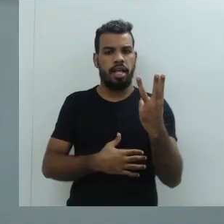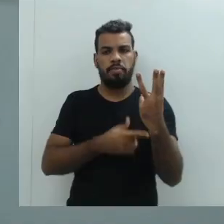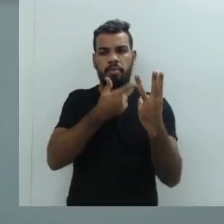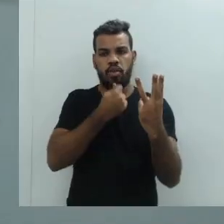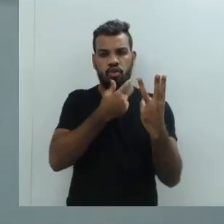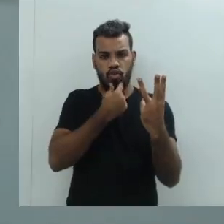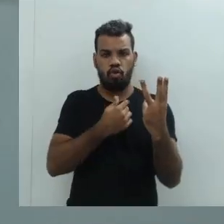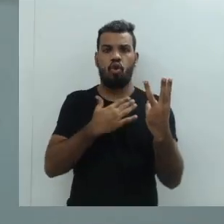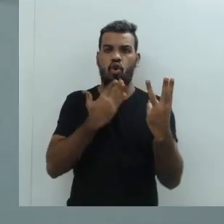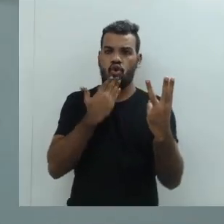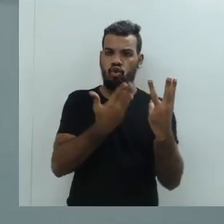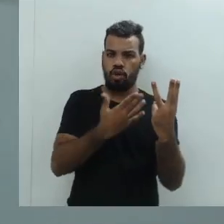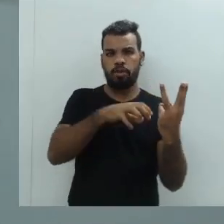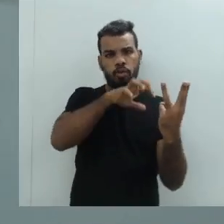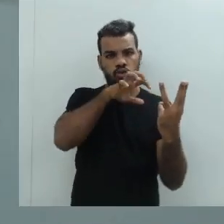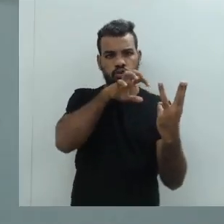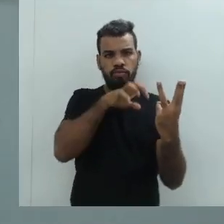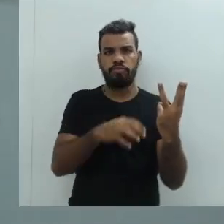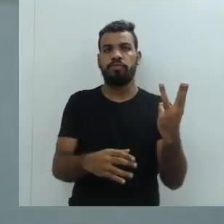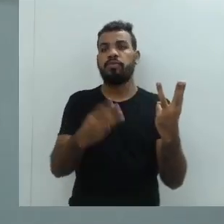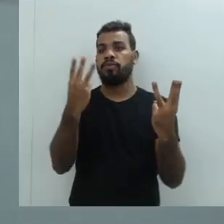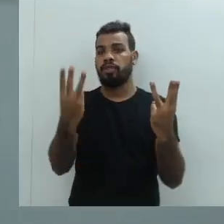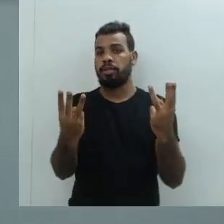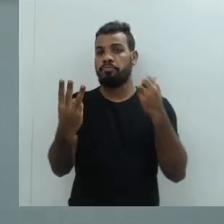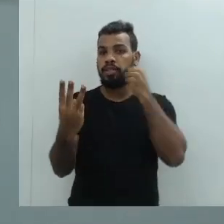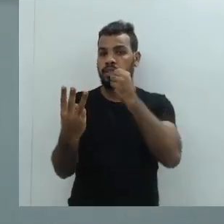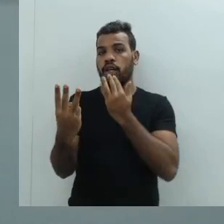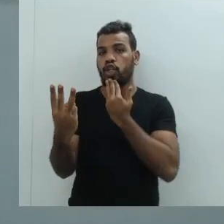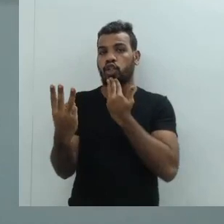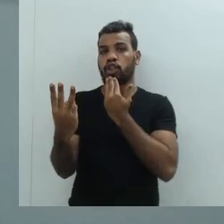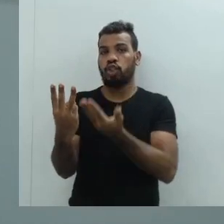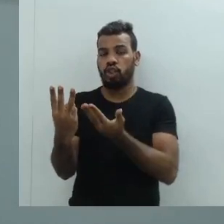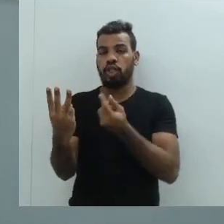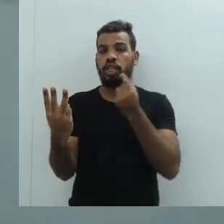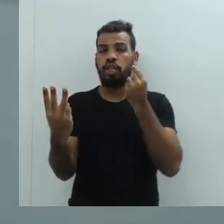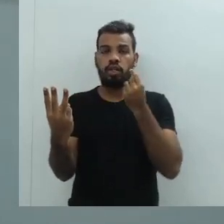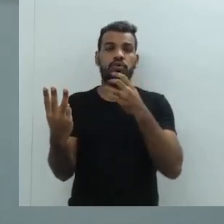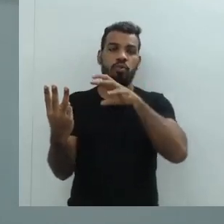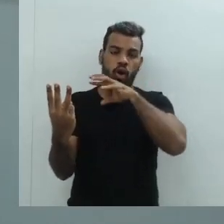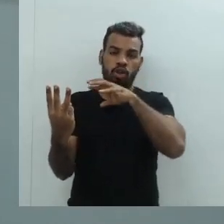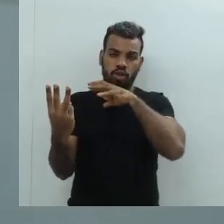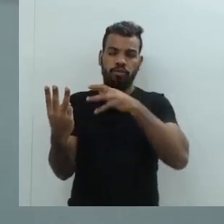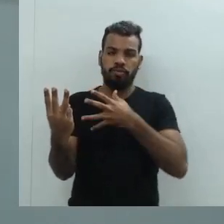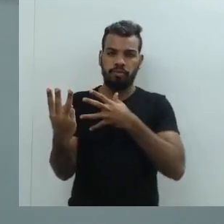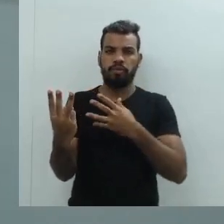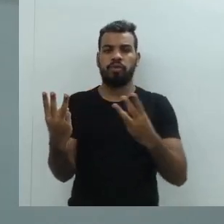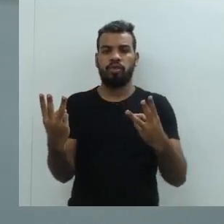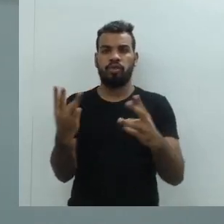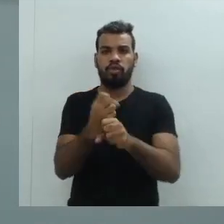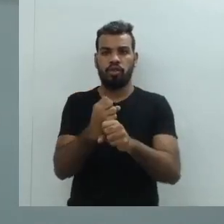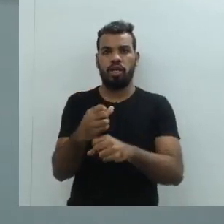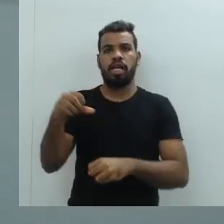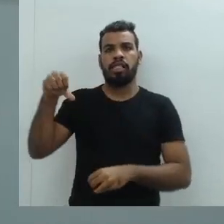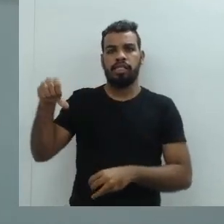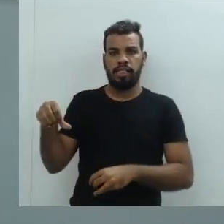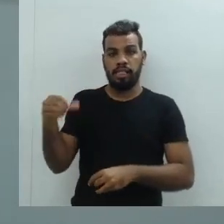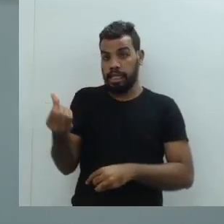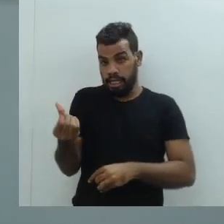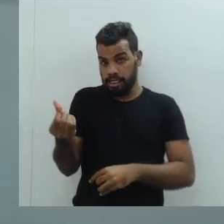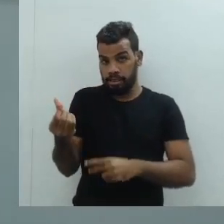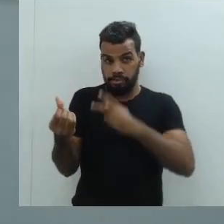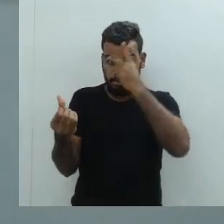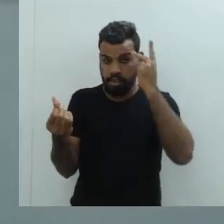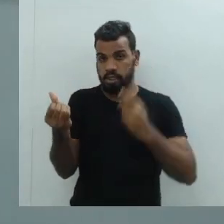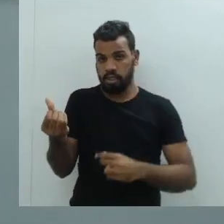meninos que torcem pelo esporte e 3 meninas que torcem pelo esporte, dando isso um total de 6